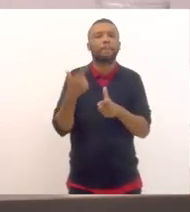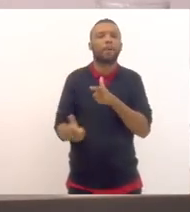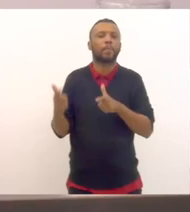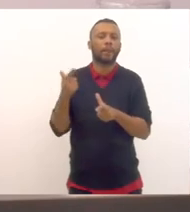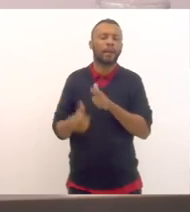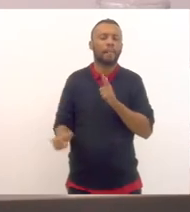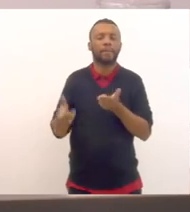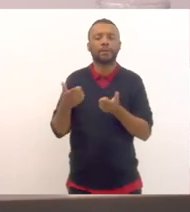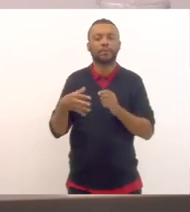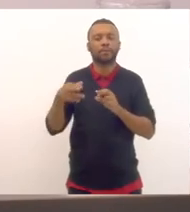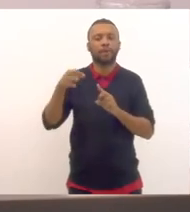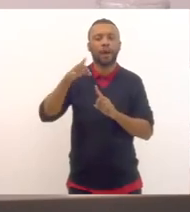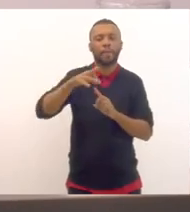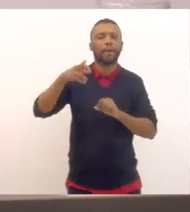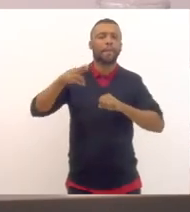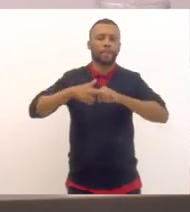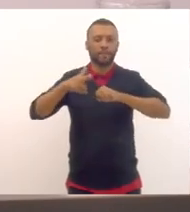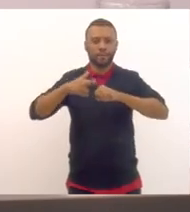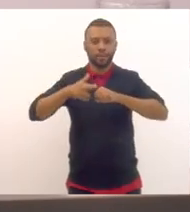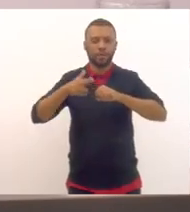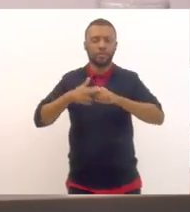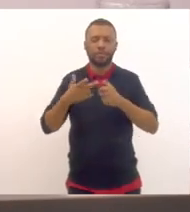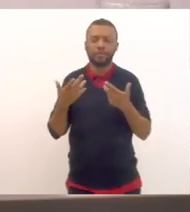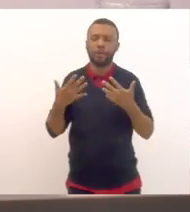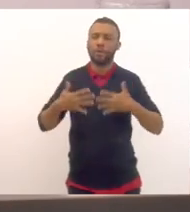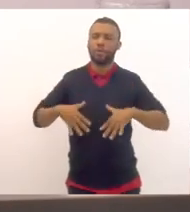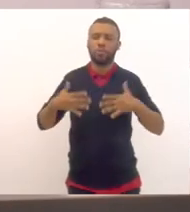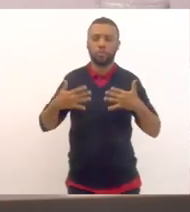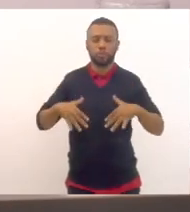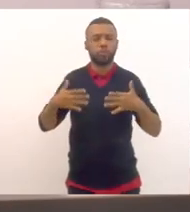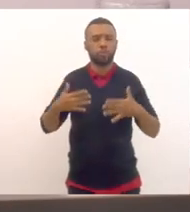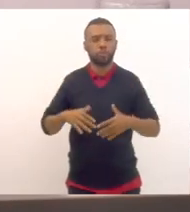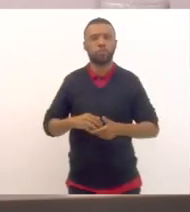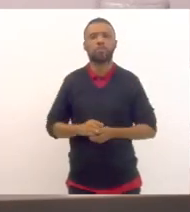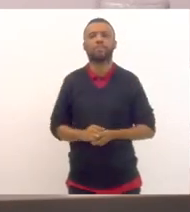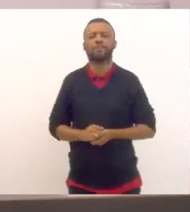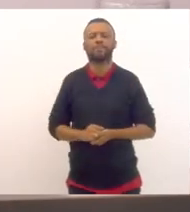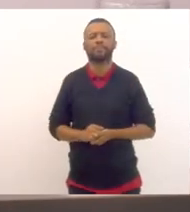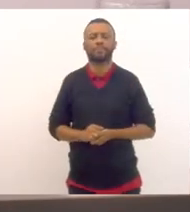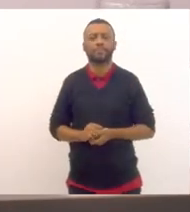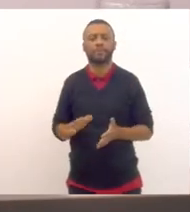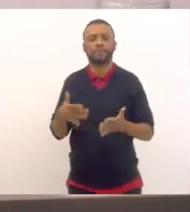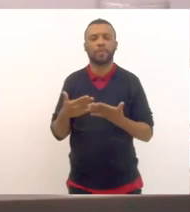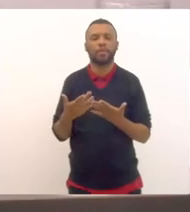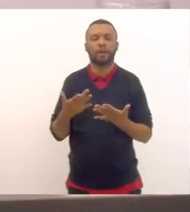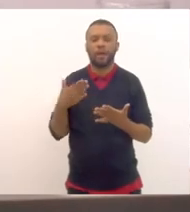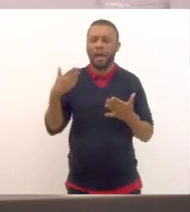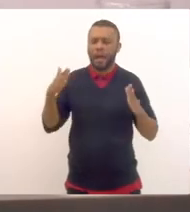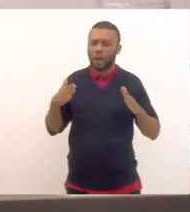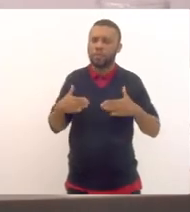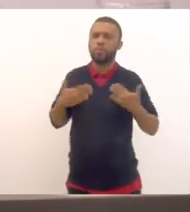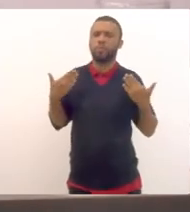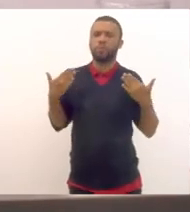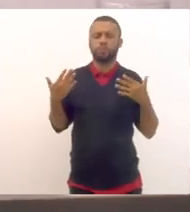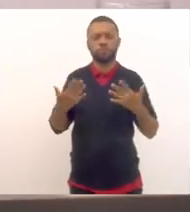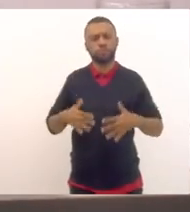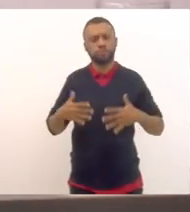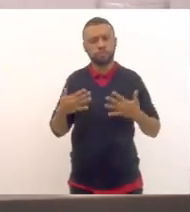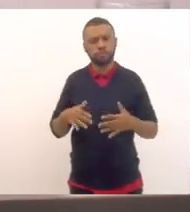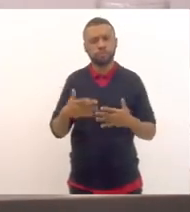no ramal de Belford Roxo chega seu o Coronel André chega a ser uma coisa assustadora